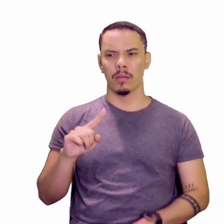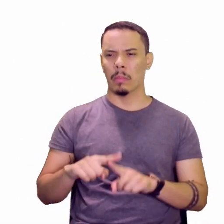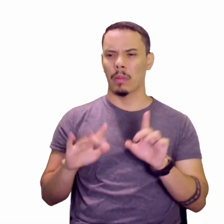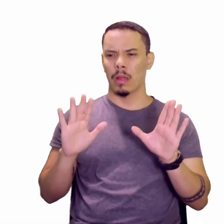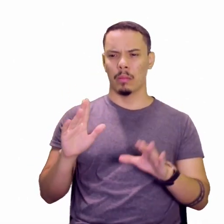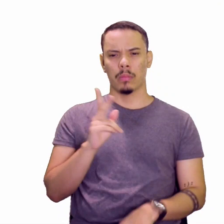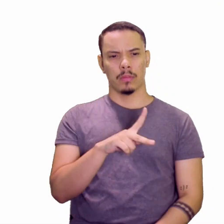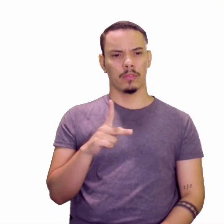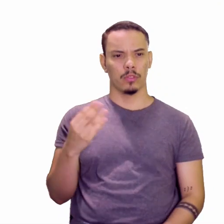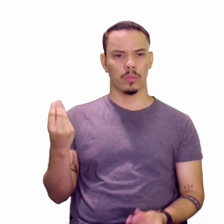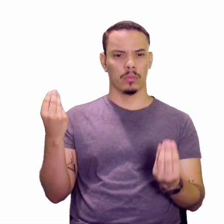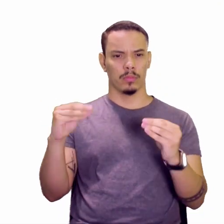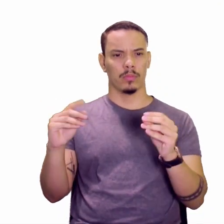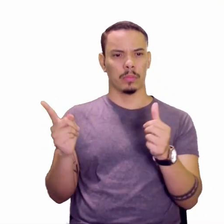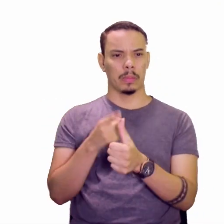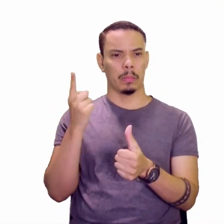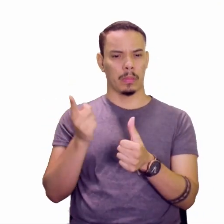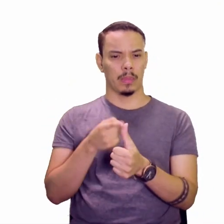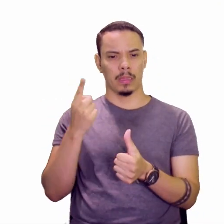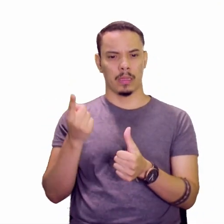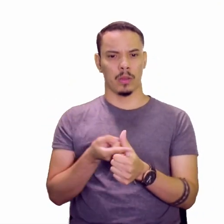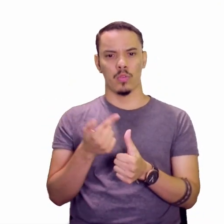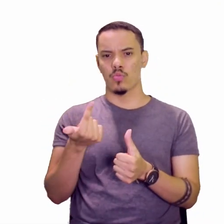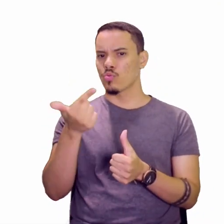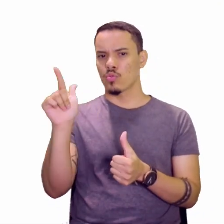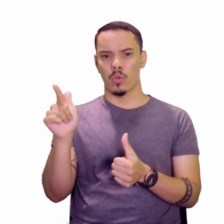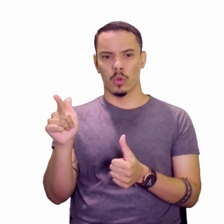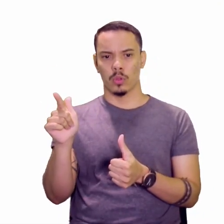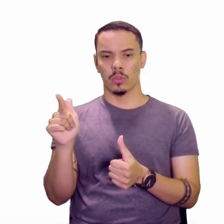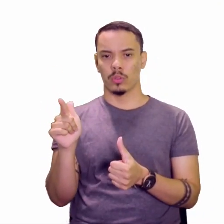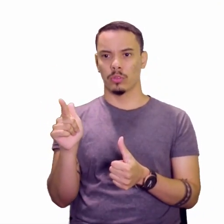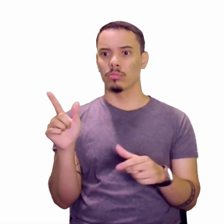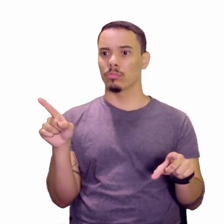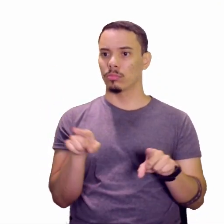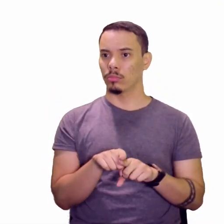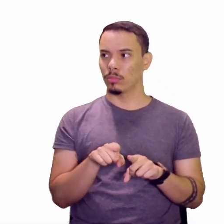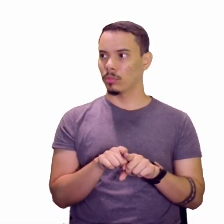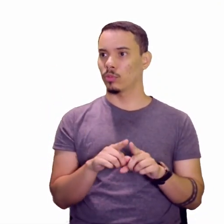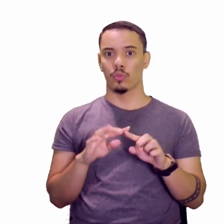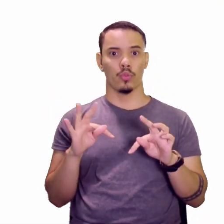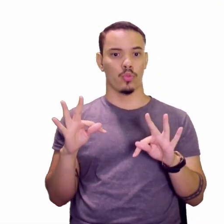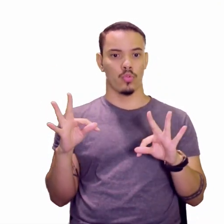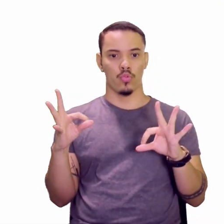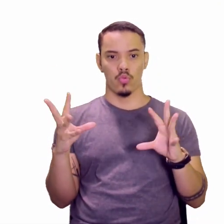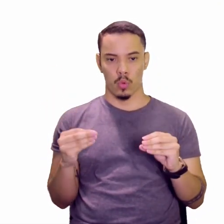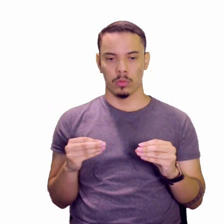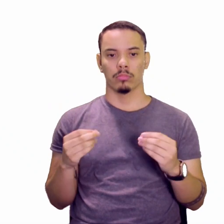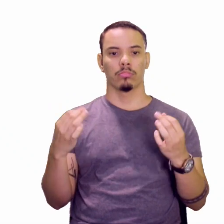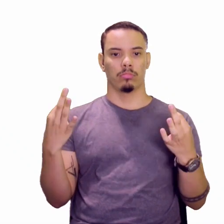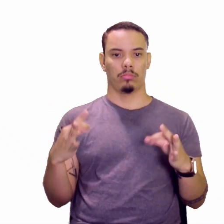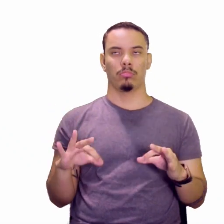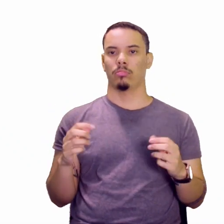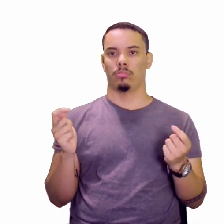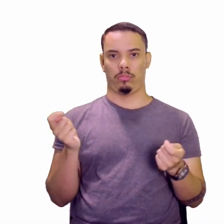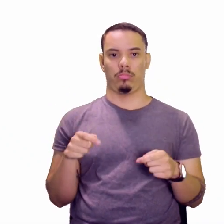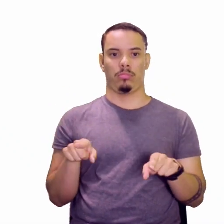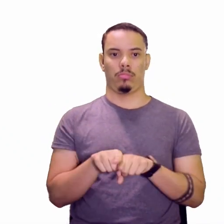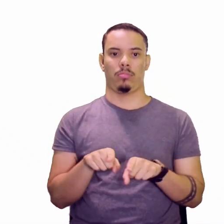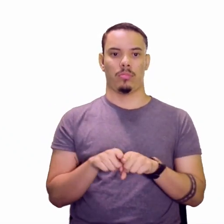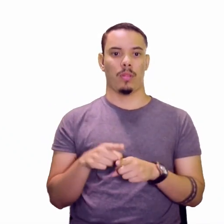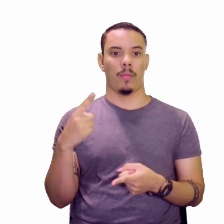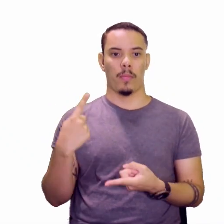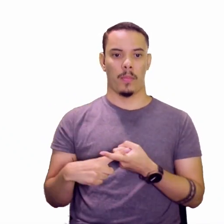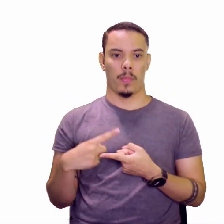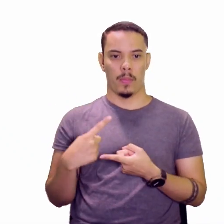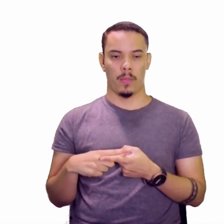mas a senhora pegou só o primeiro trecho. Para os outros, ia servir, Décio? Todos eles, com certeza, dão o mesmo, né? Dá o mesmo, porque